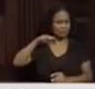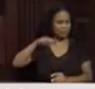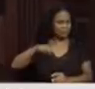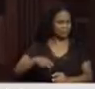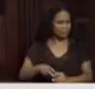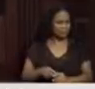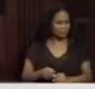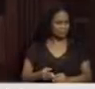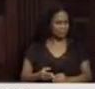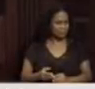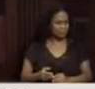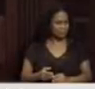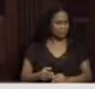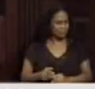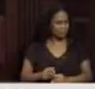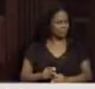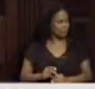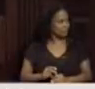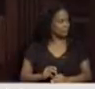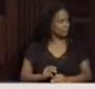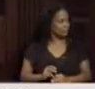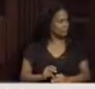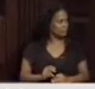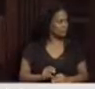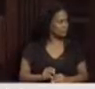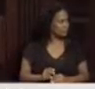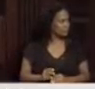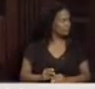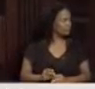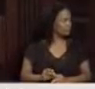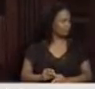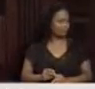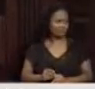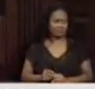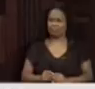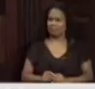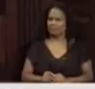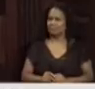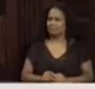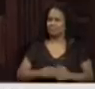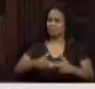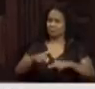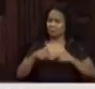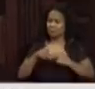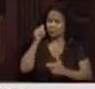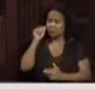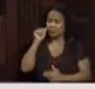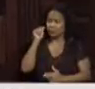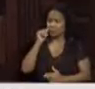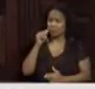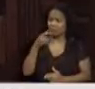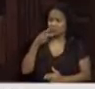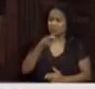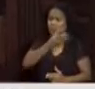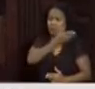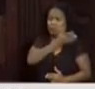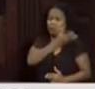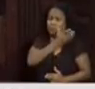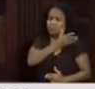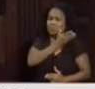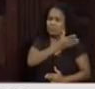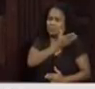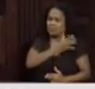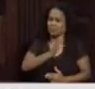o Freixo disse que... A mulher dele disse que ele era machista. Conclua, deputado. Eu vou